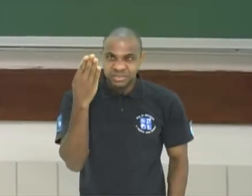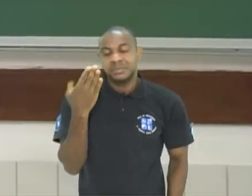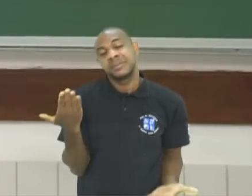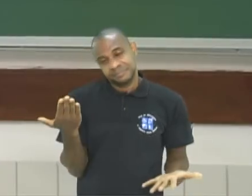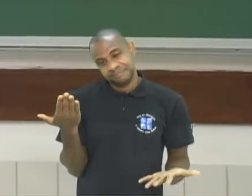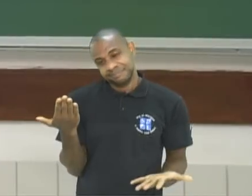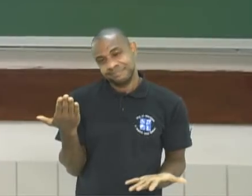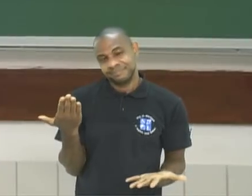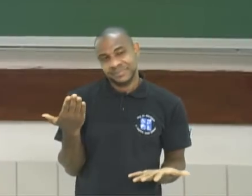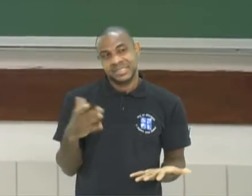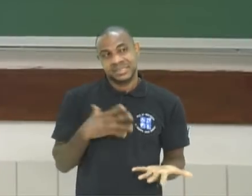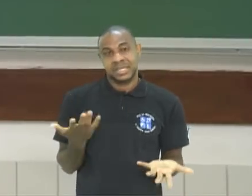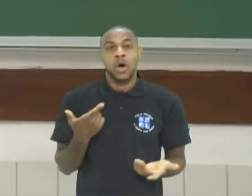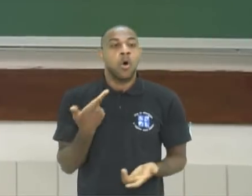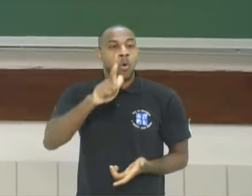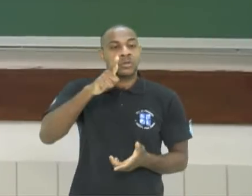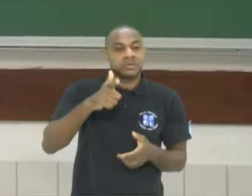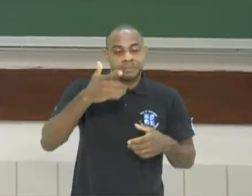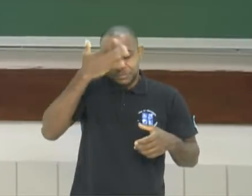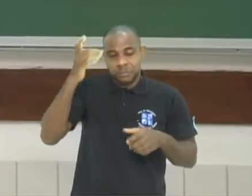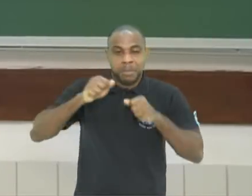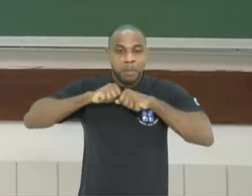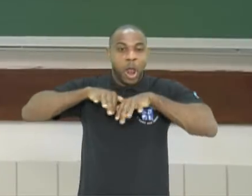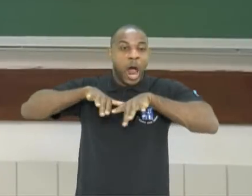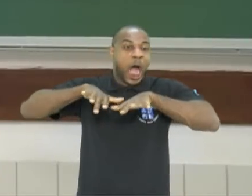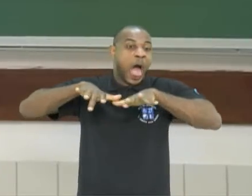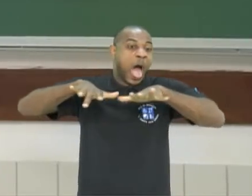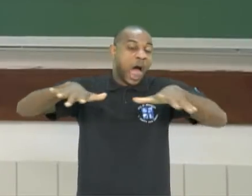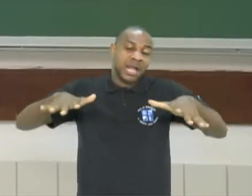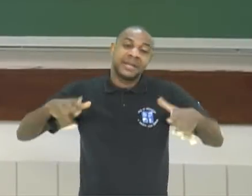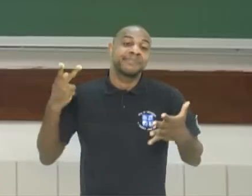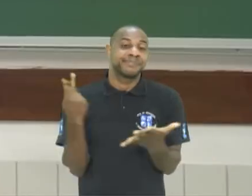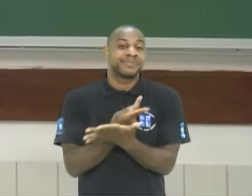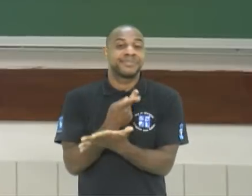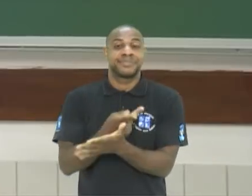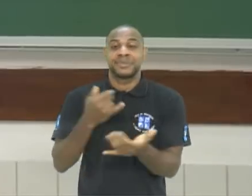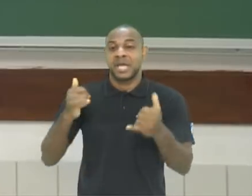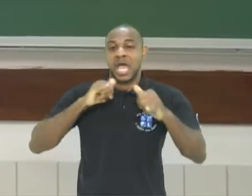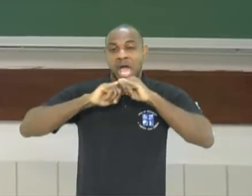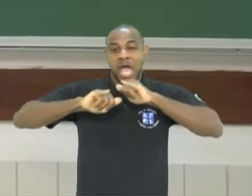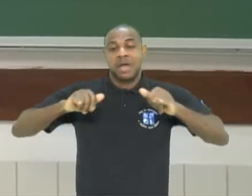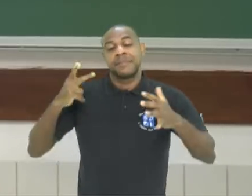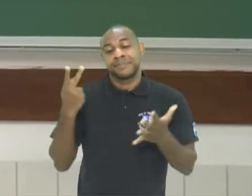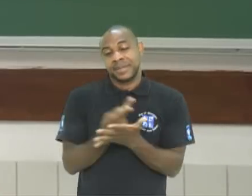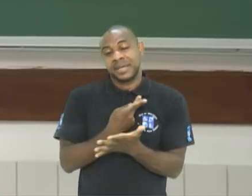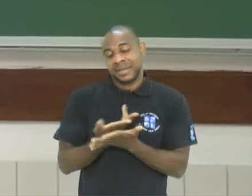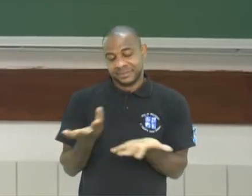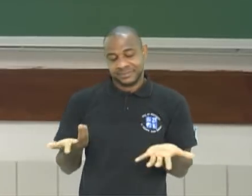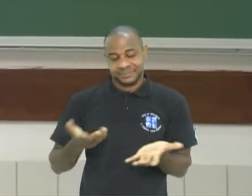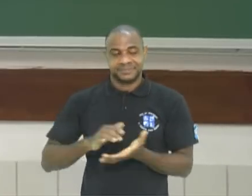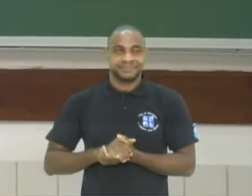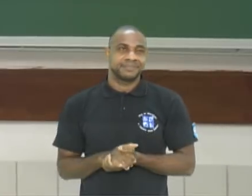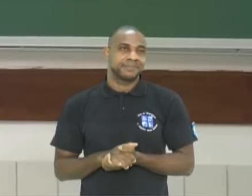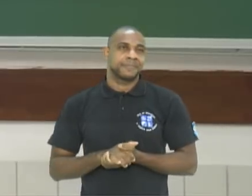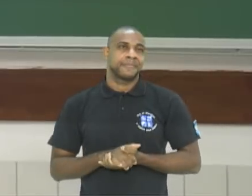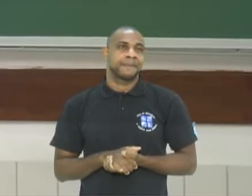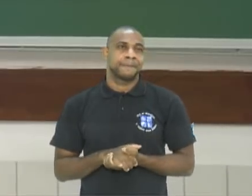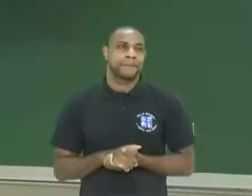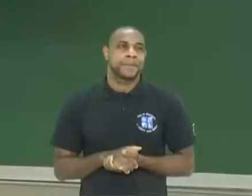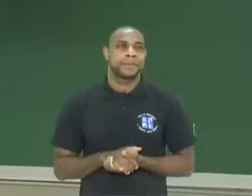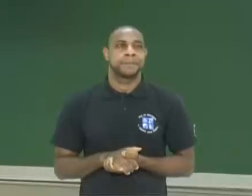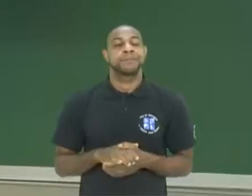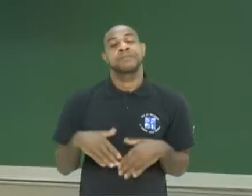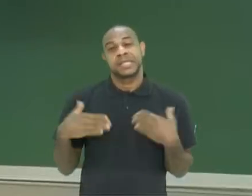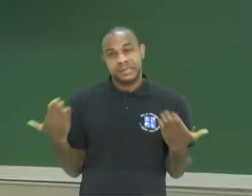lugares vão sair espalhando a mesma coisa. Sempre vai haver um ali que vai verificar se é verdadeiro ou